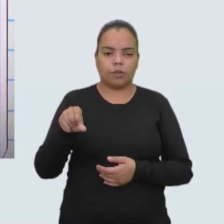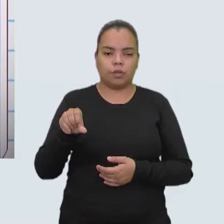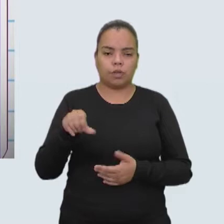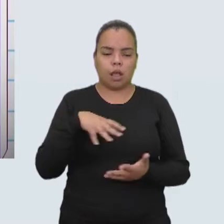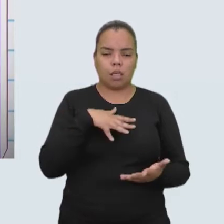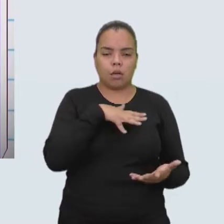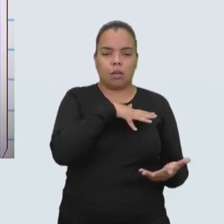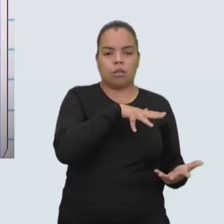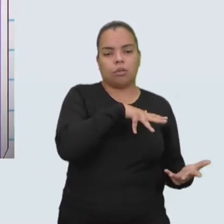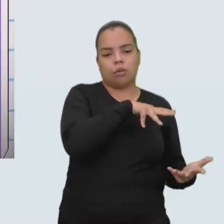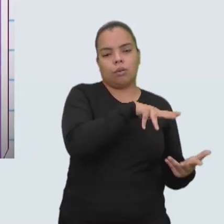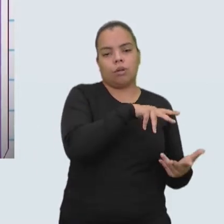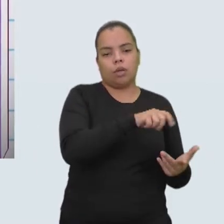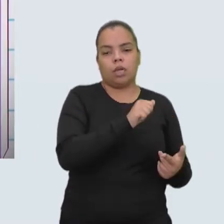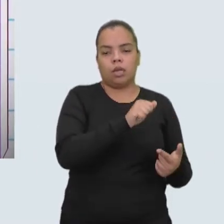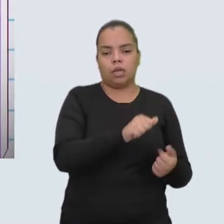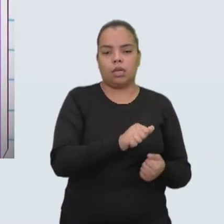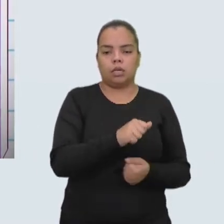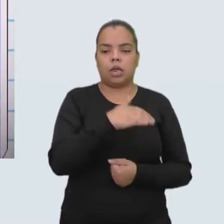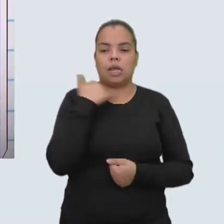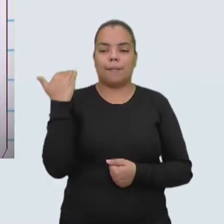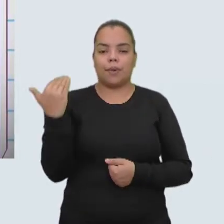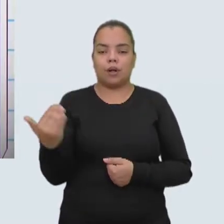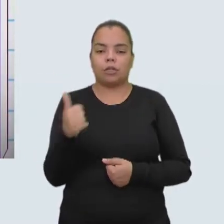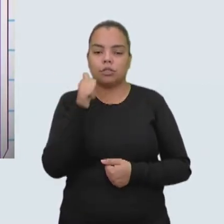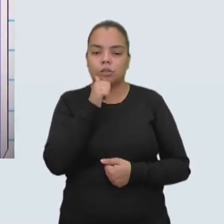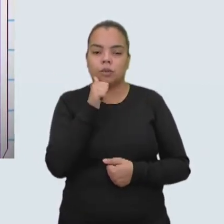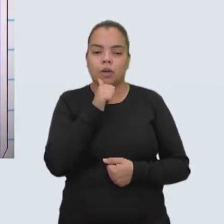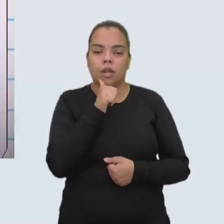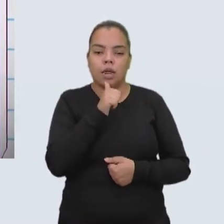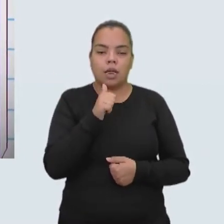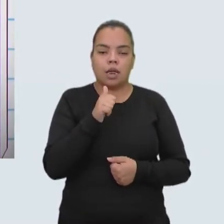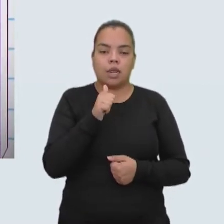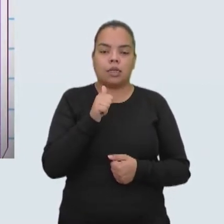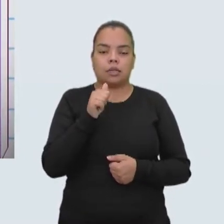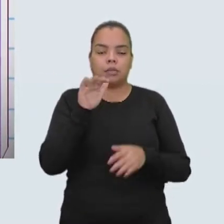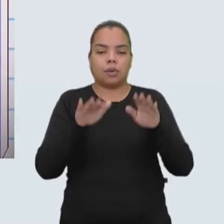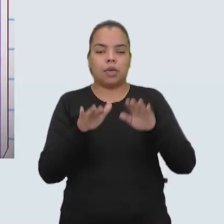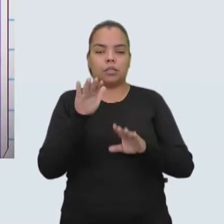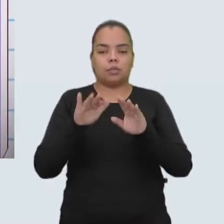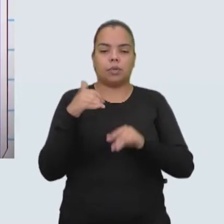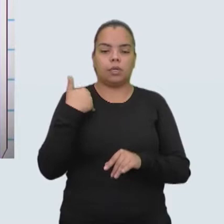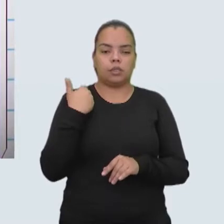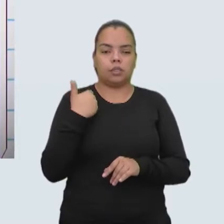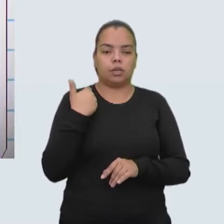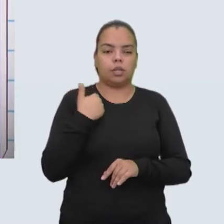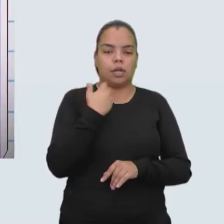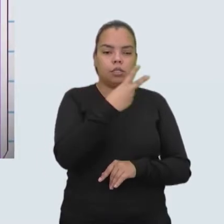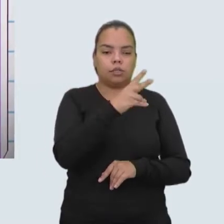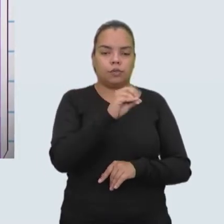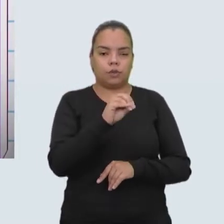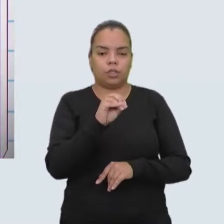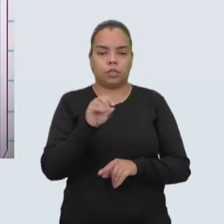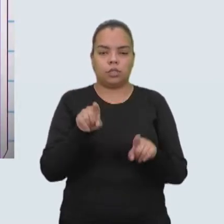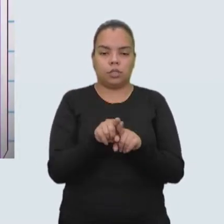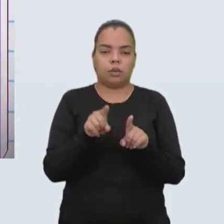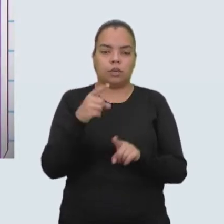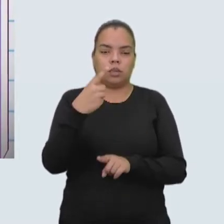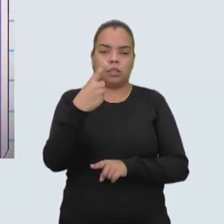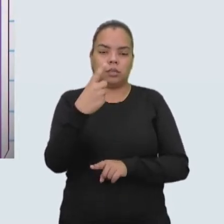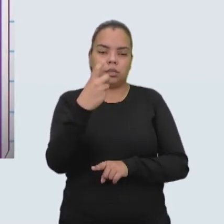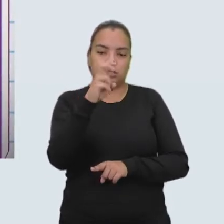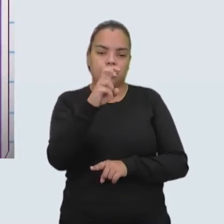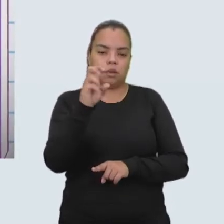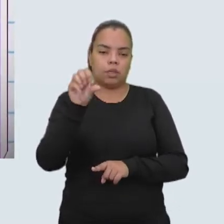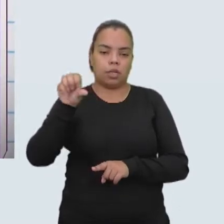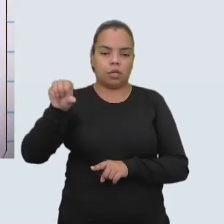entre as principais causas de óbito em mulheres entre 20 e 59 anos de idade, sendo a segunda principal causa de